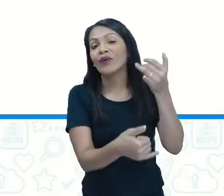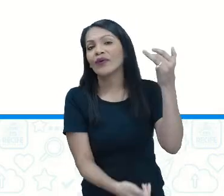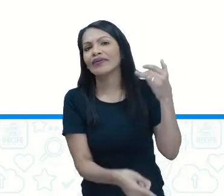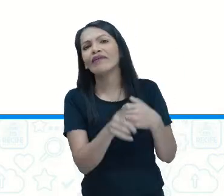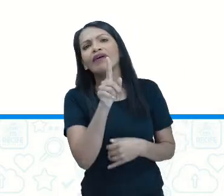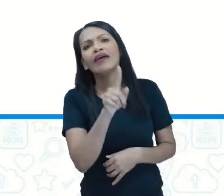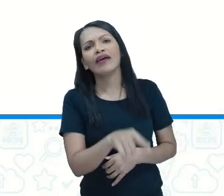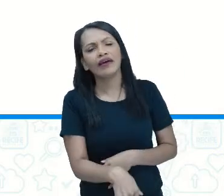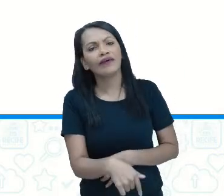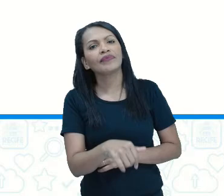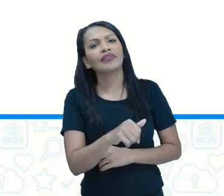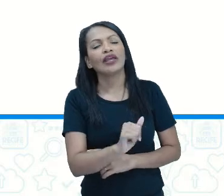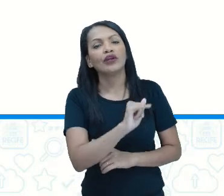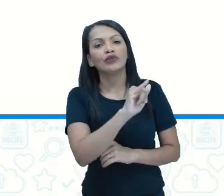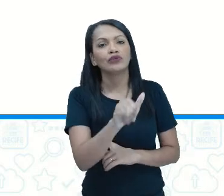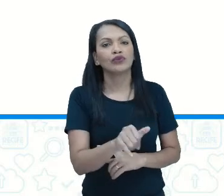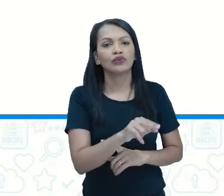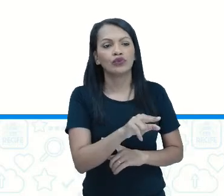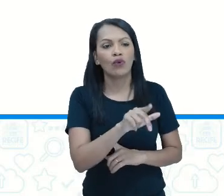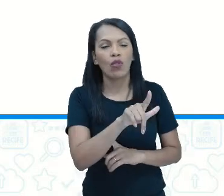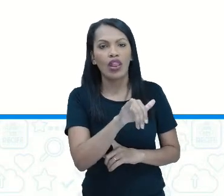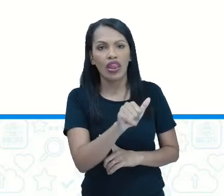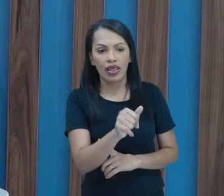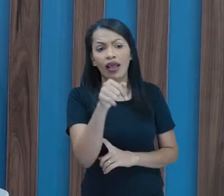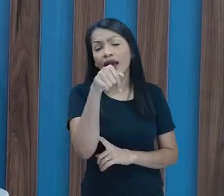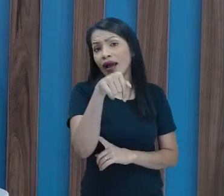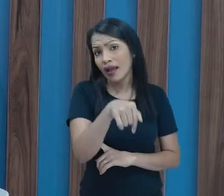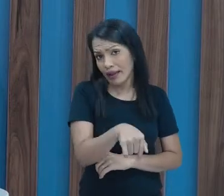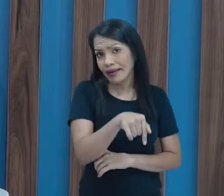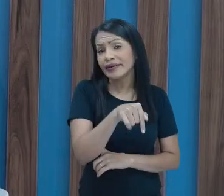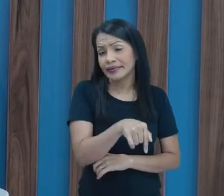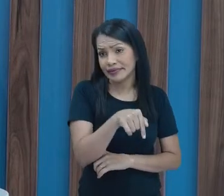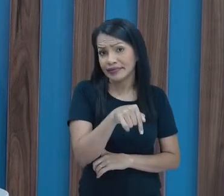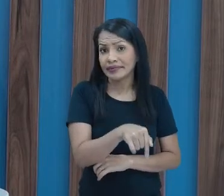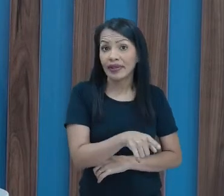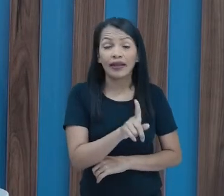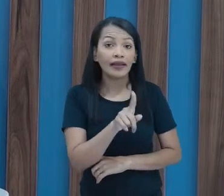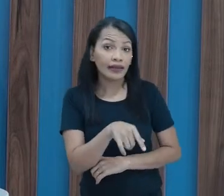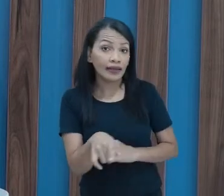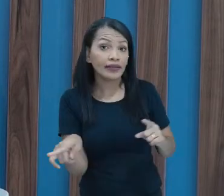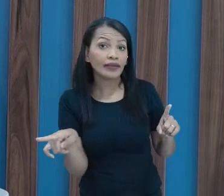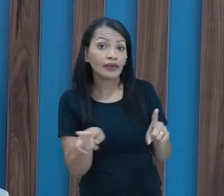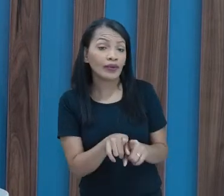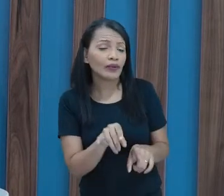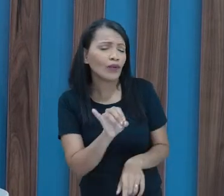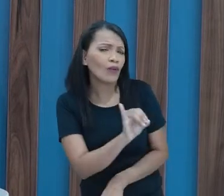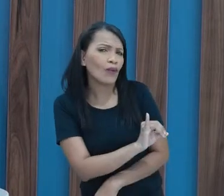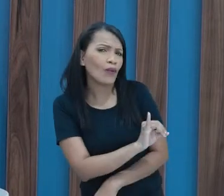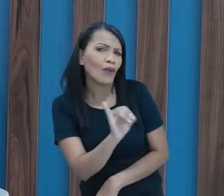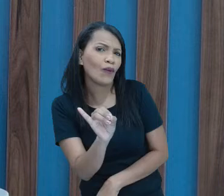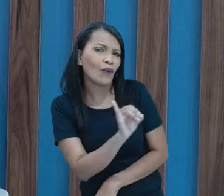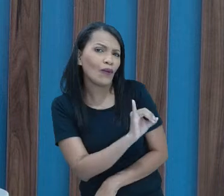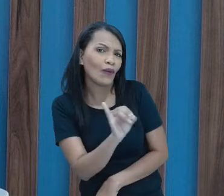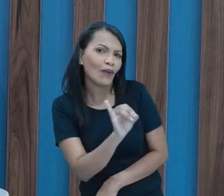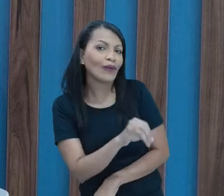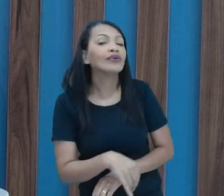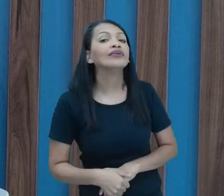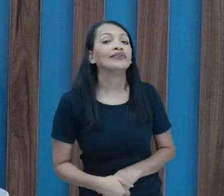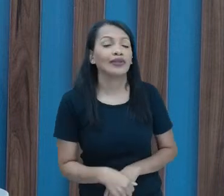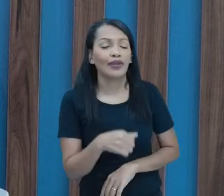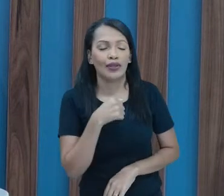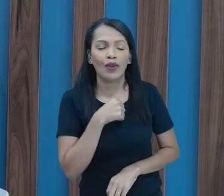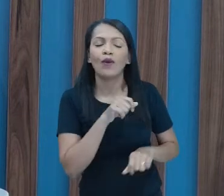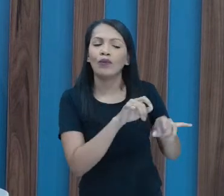é a Júlia. A Júlia está aqui e passou para dar um oi. E eu até comentei